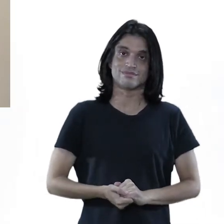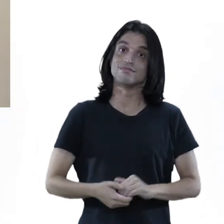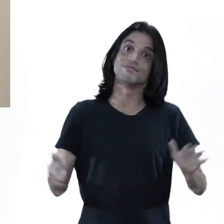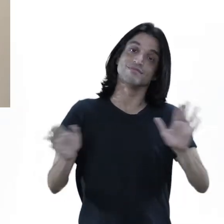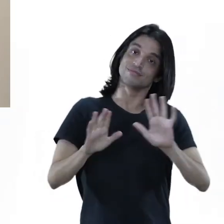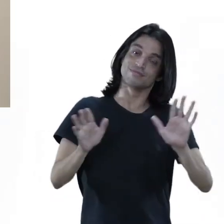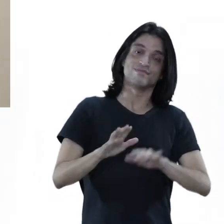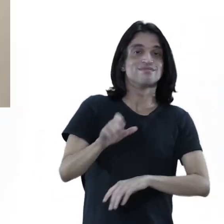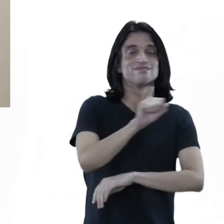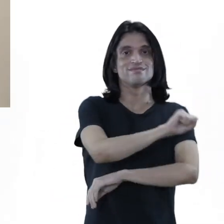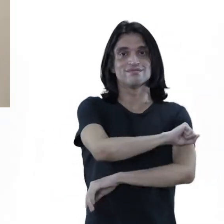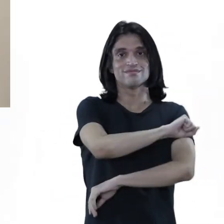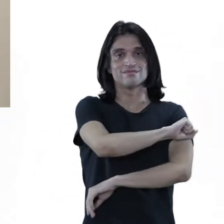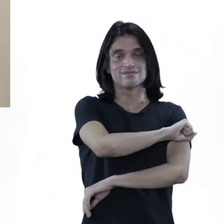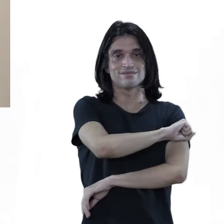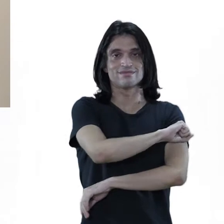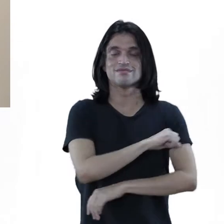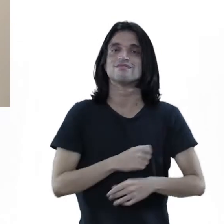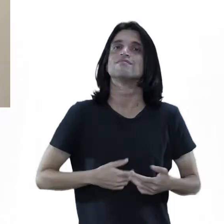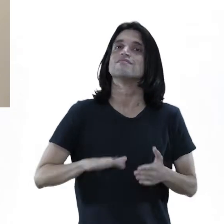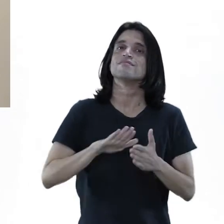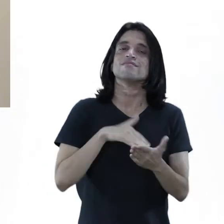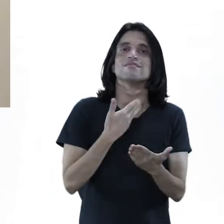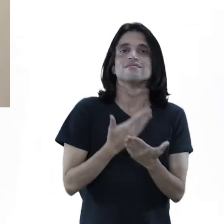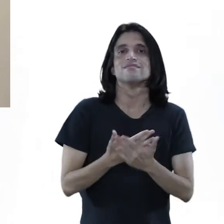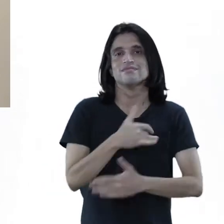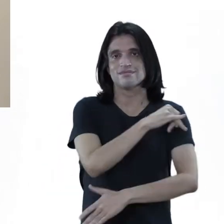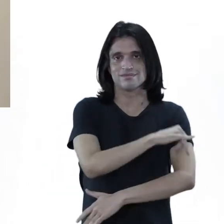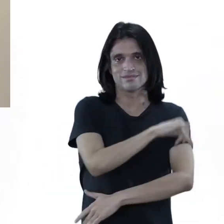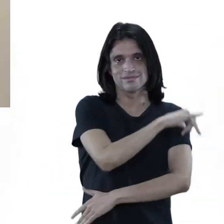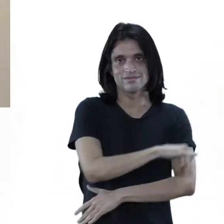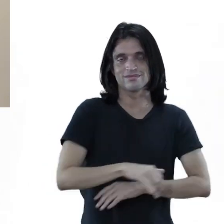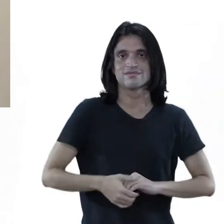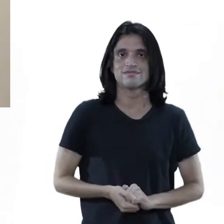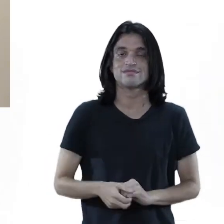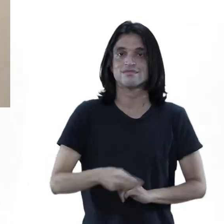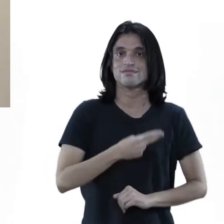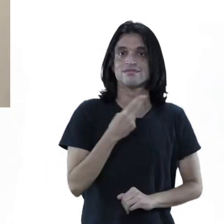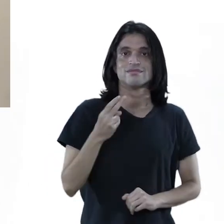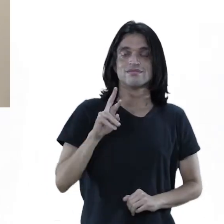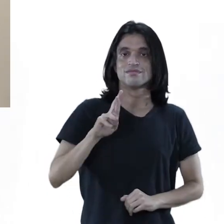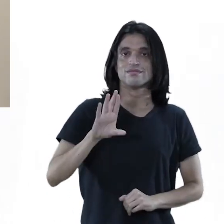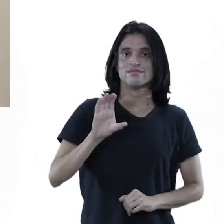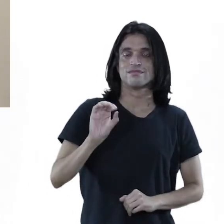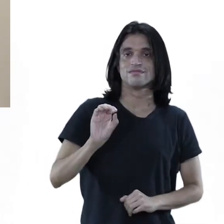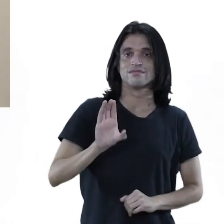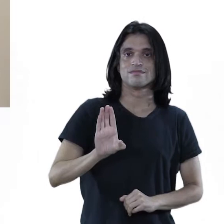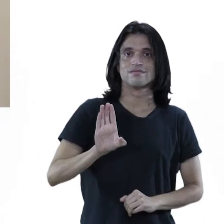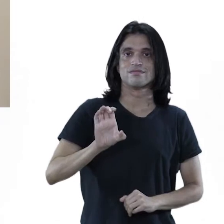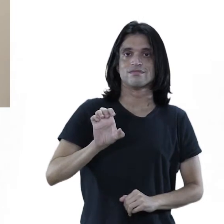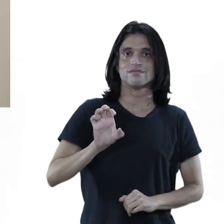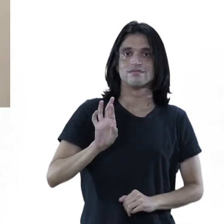Fala aí, galera do 8º ano do Ensino Fundamental da Secretaria Estadual de Educação do Estado do Rio de Janeiro. Eu sou o professor Roberto